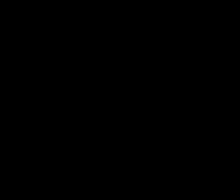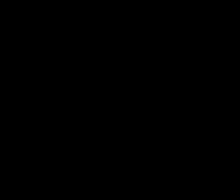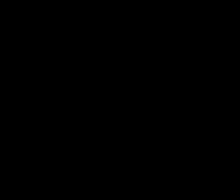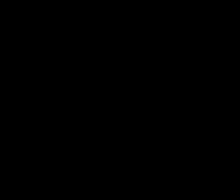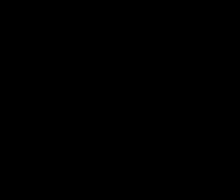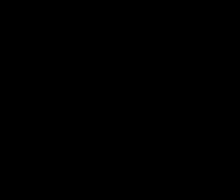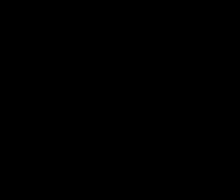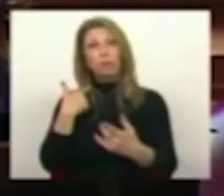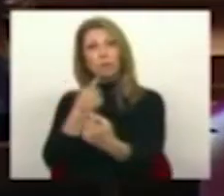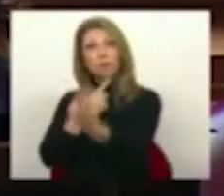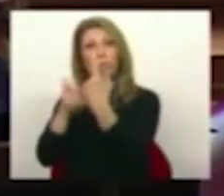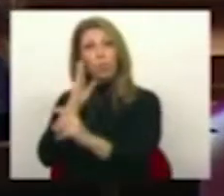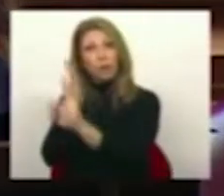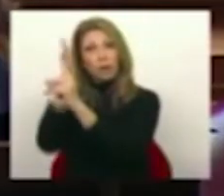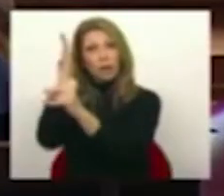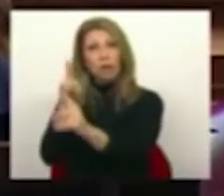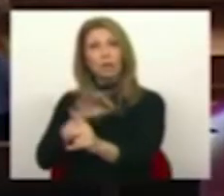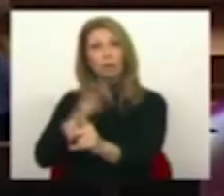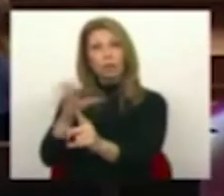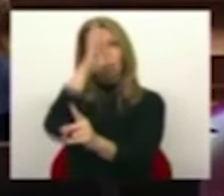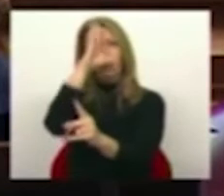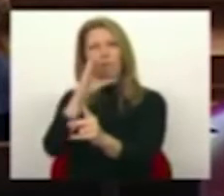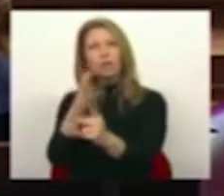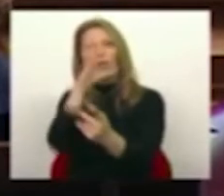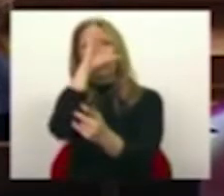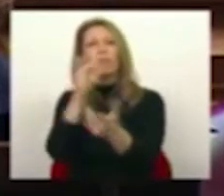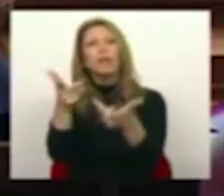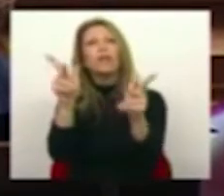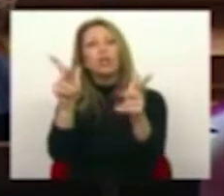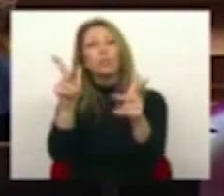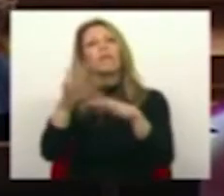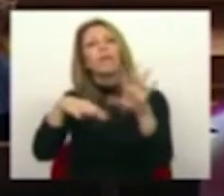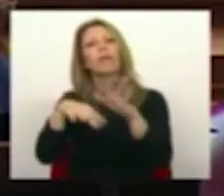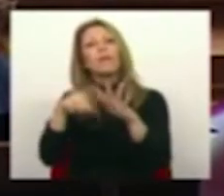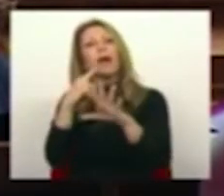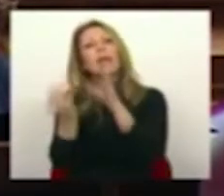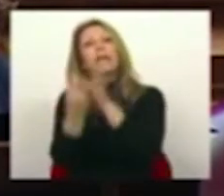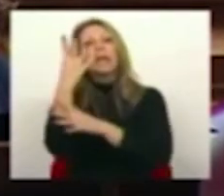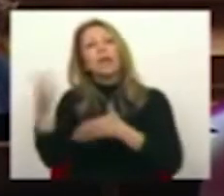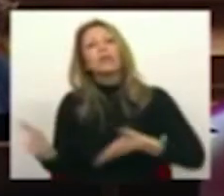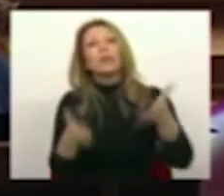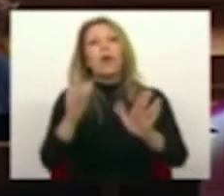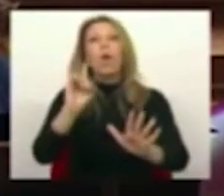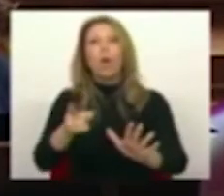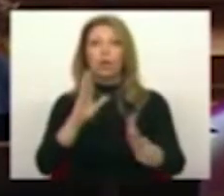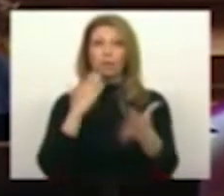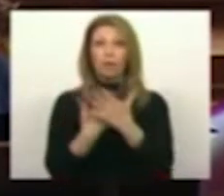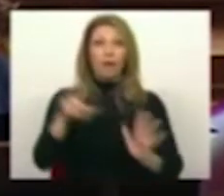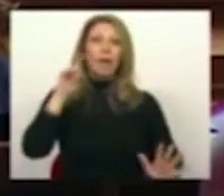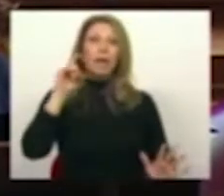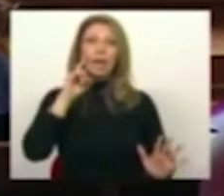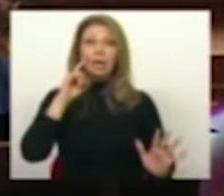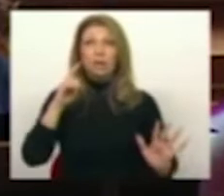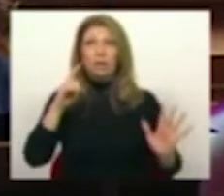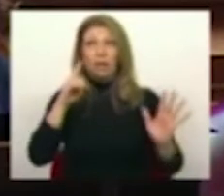competir. Ministro, é que estratégia está o Governo disponível para implementar, para garantir uma sociedade mesmo exposta às